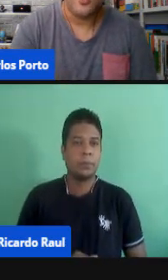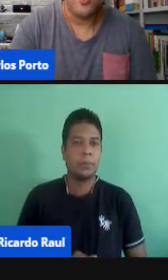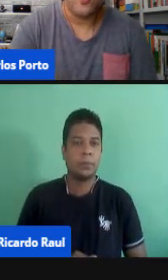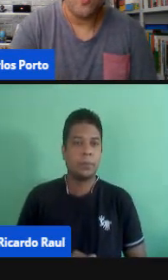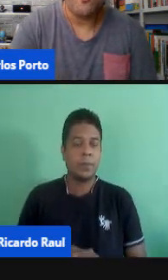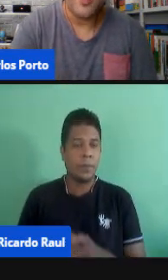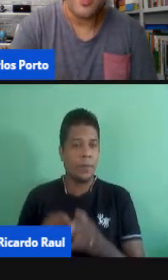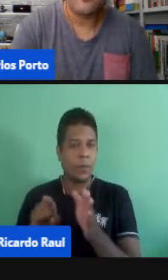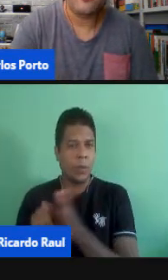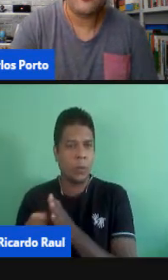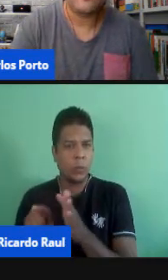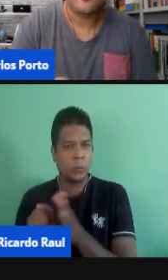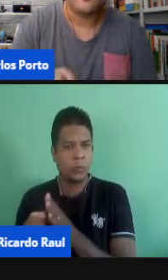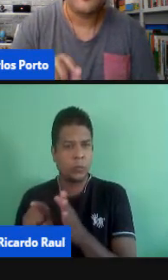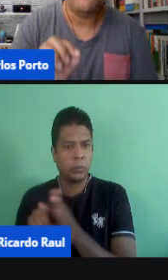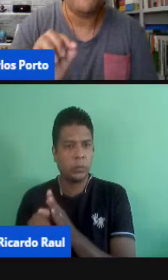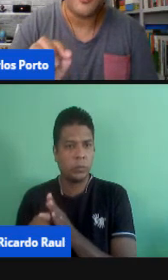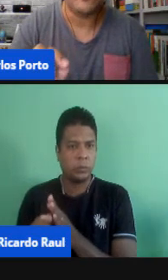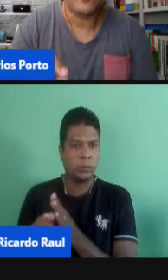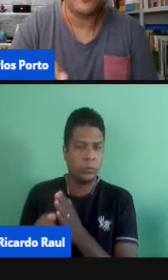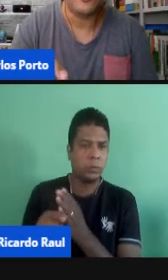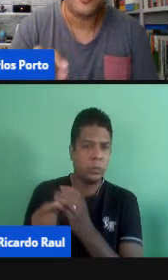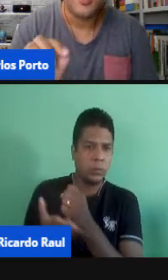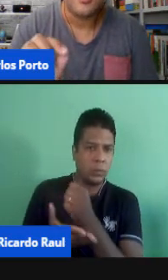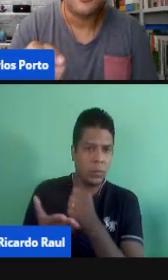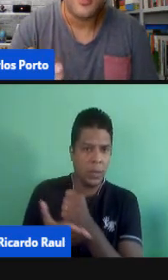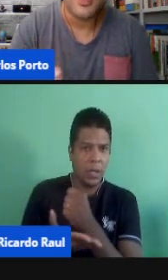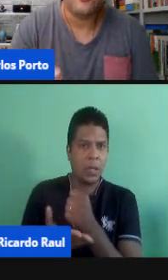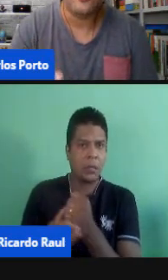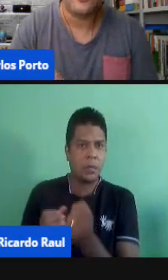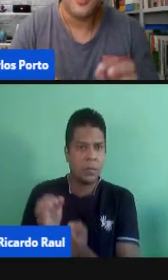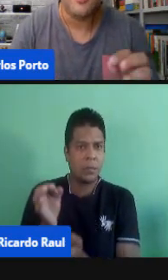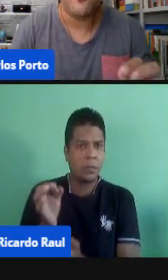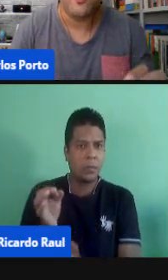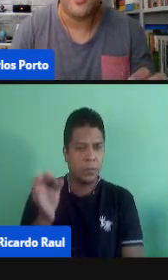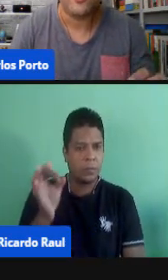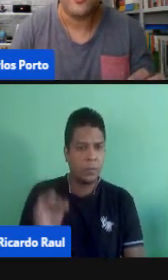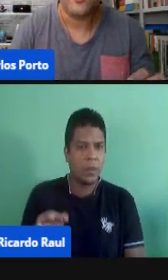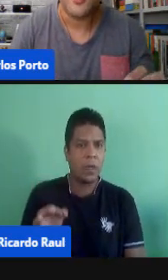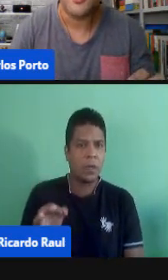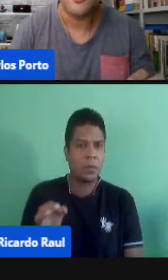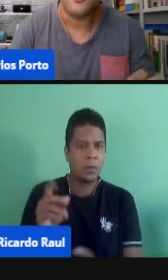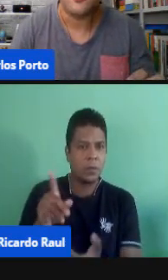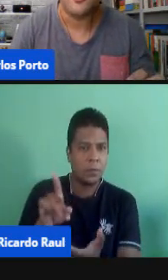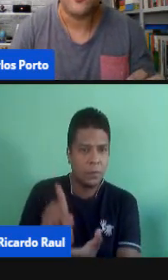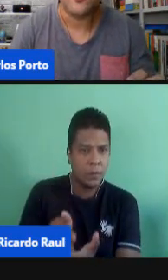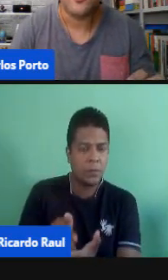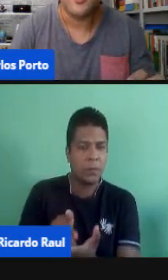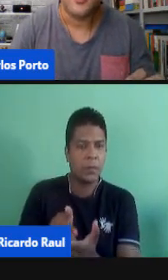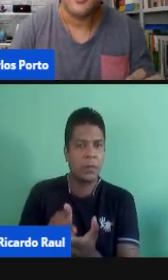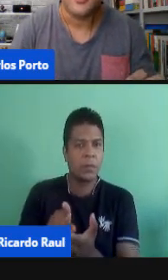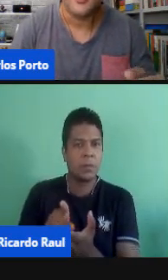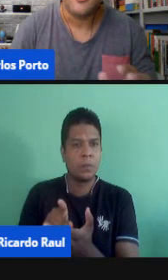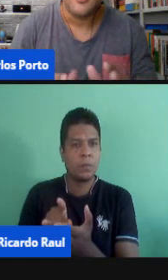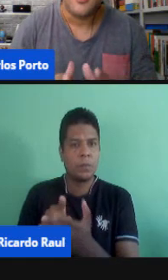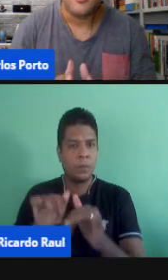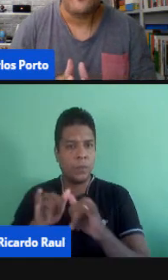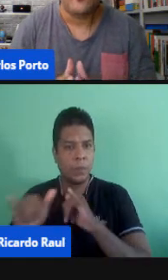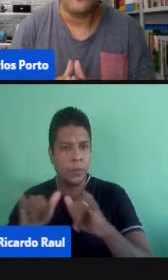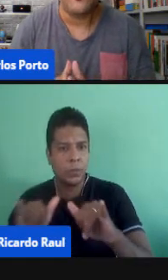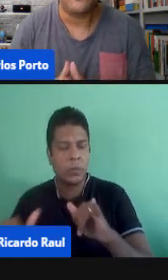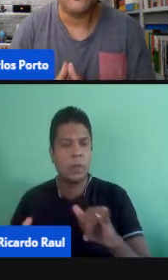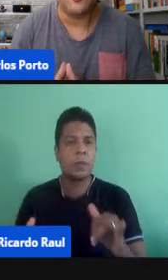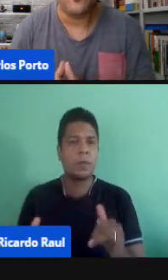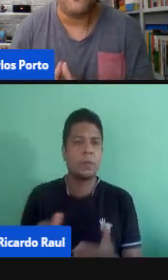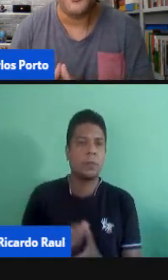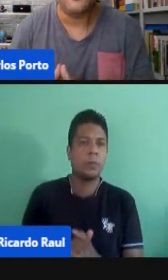argumentar com bases e fatos, dados e informações. Olha que interessante, né?